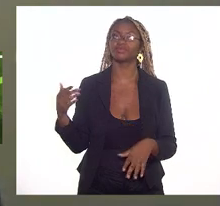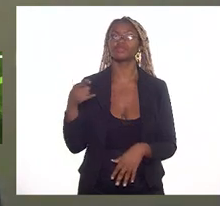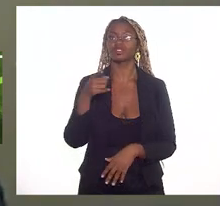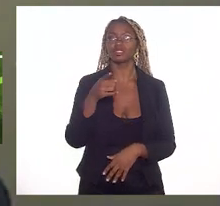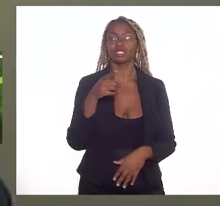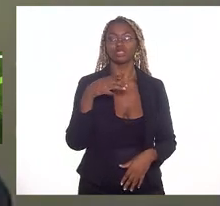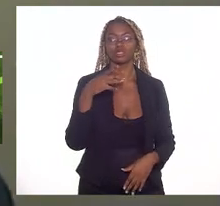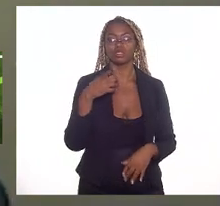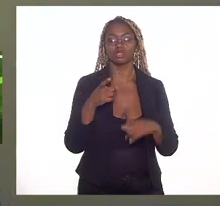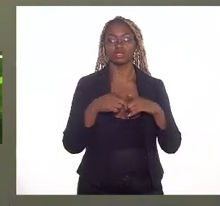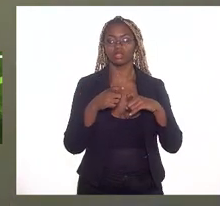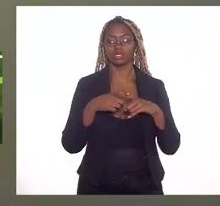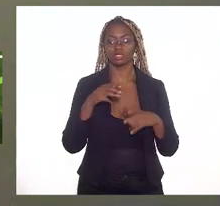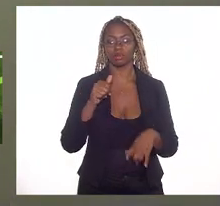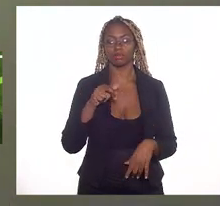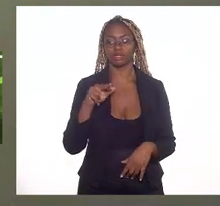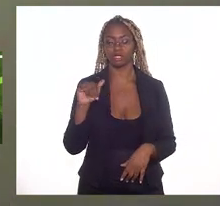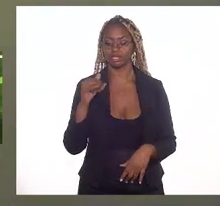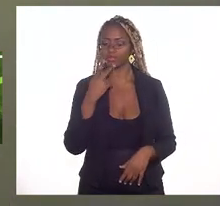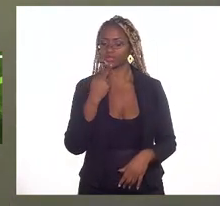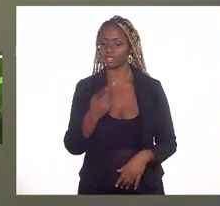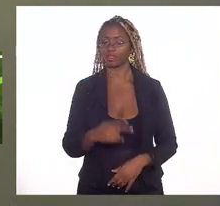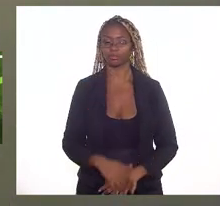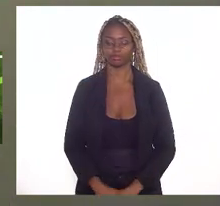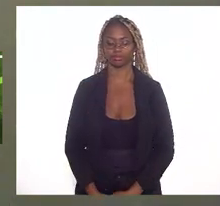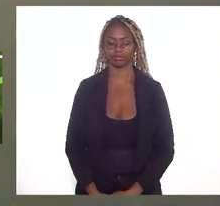suas considerações.